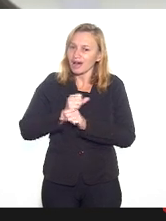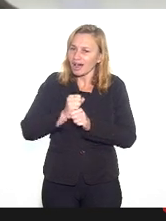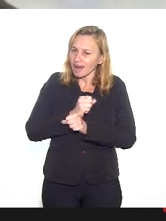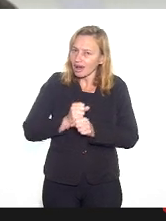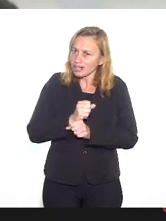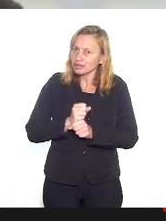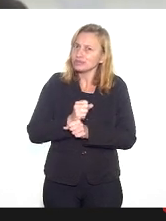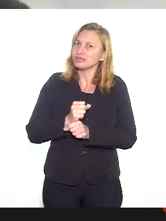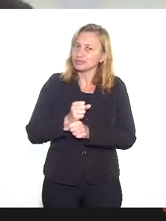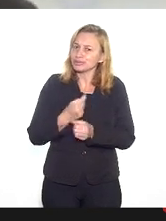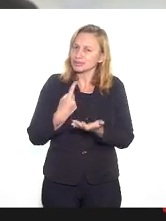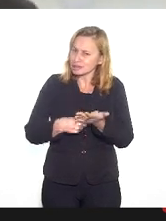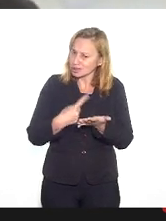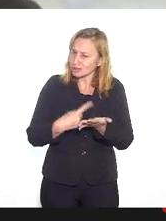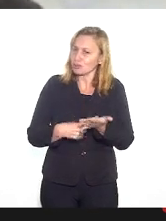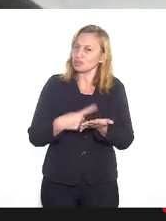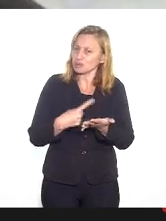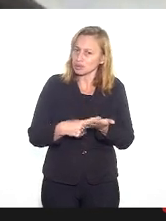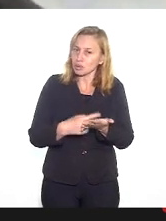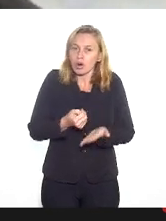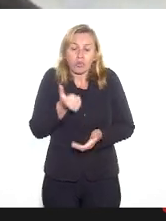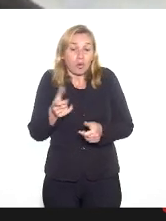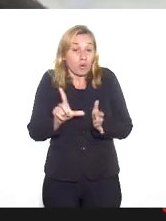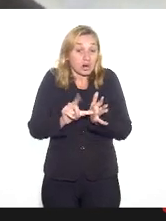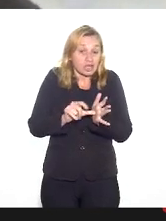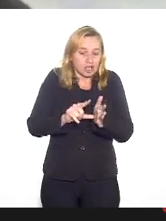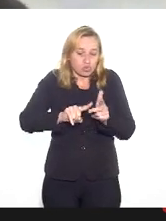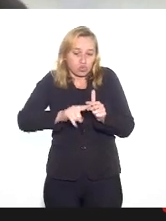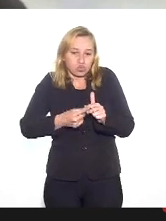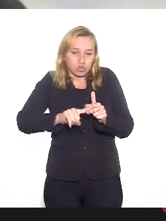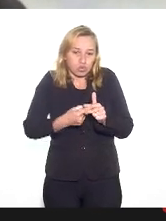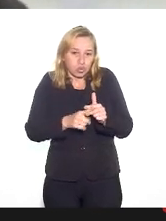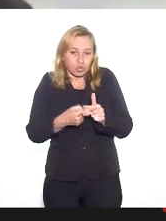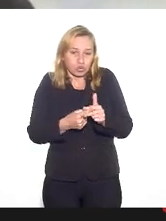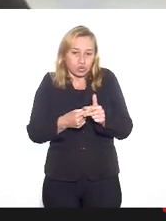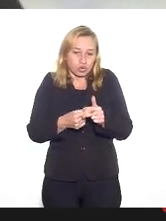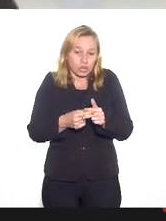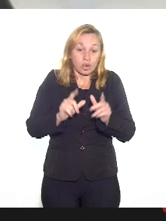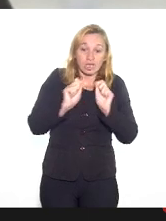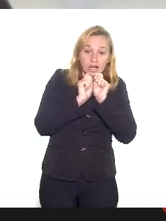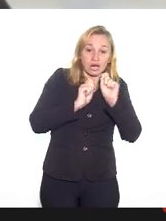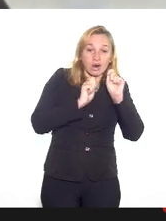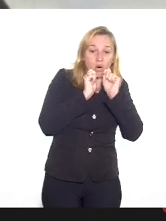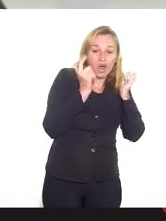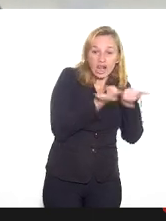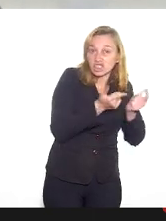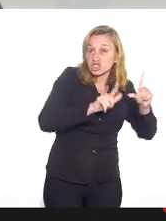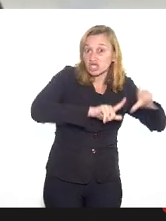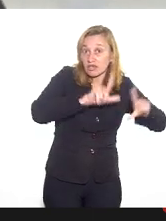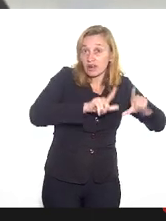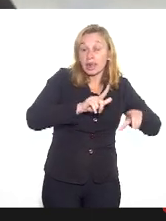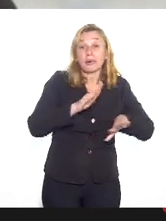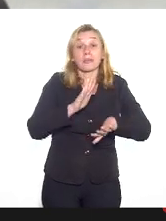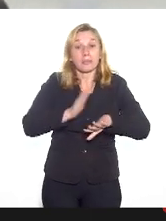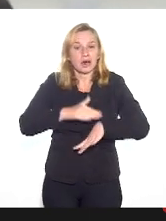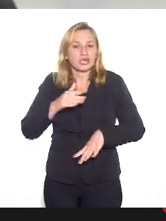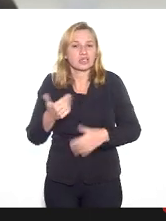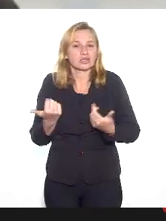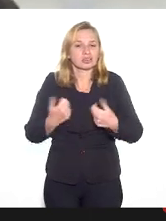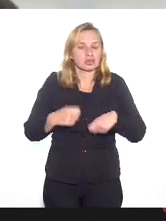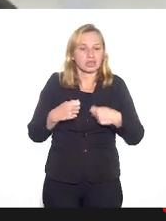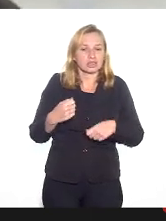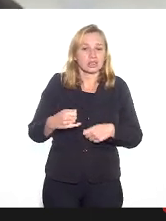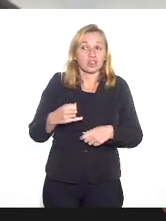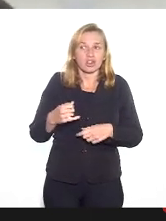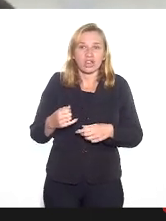programada há bastante tempo. A gente teve um pequeno atraso por conta de ajuste de agenda com a TV Alerj, e, ao meu ver, teria tempo mais do que suficiente, porque não é um assunto que